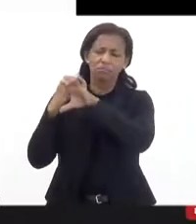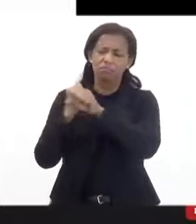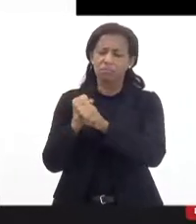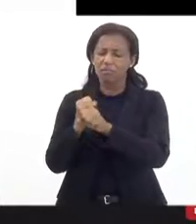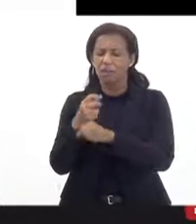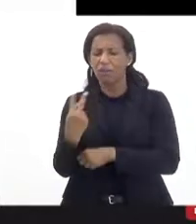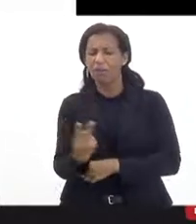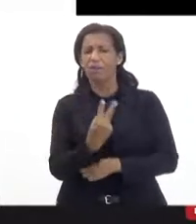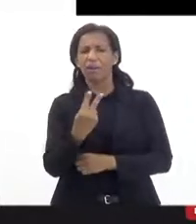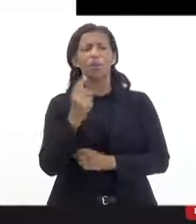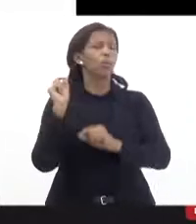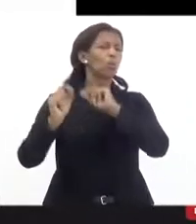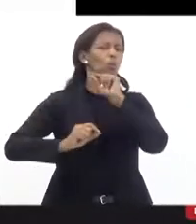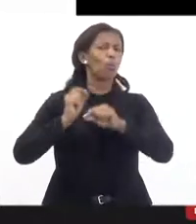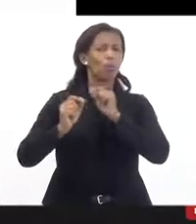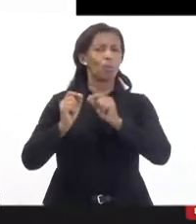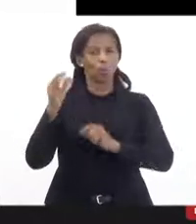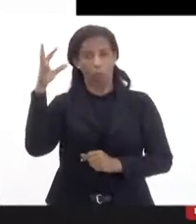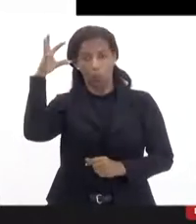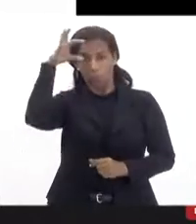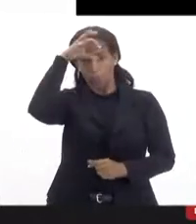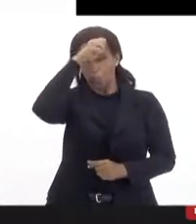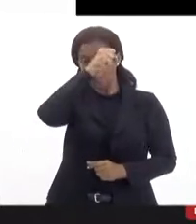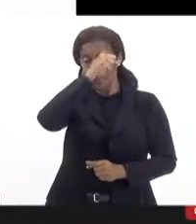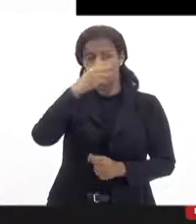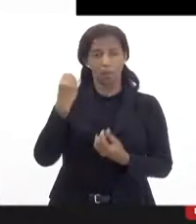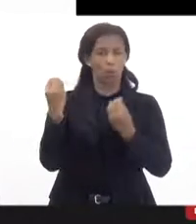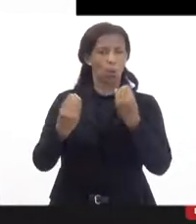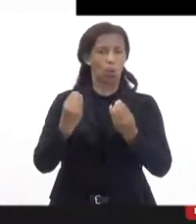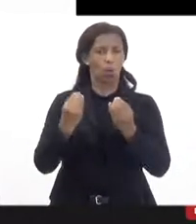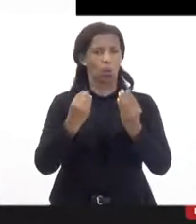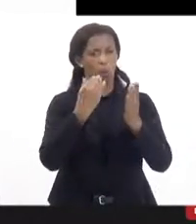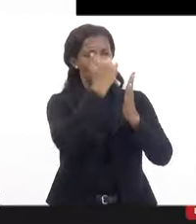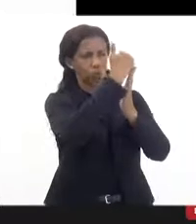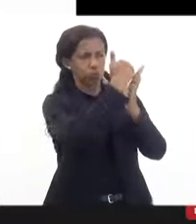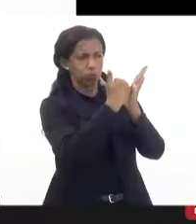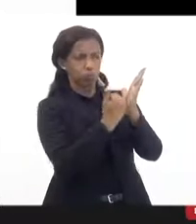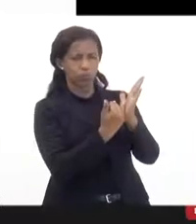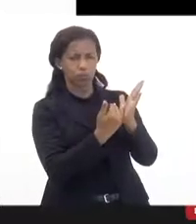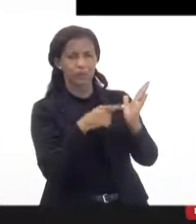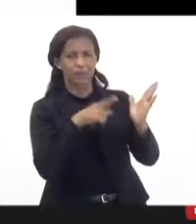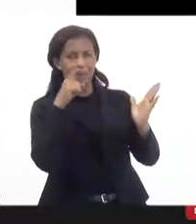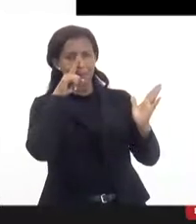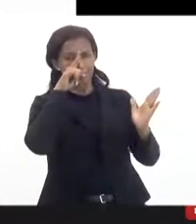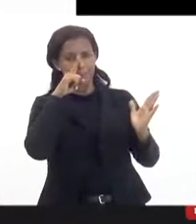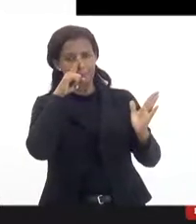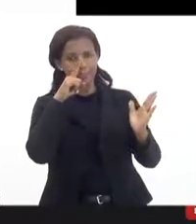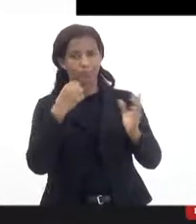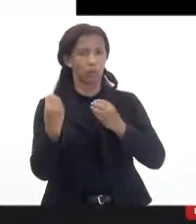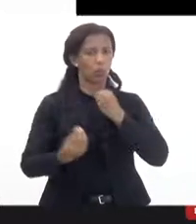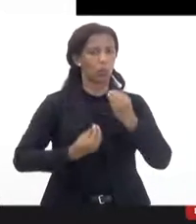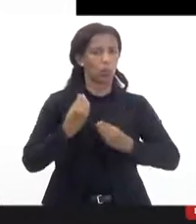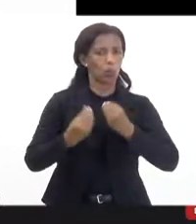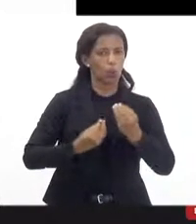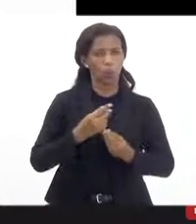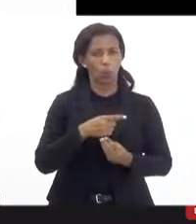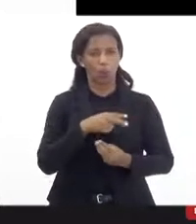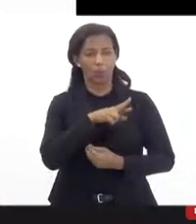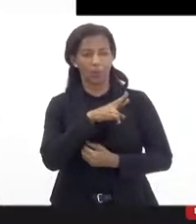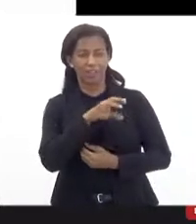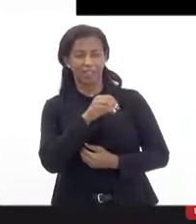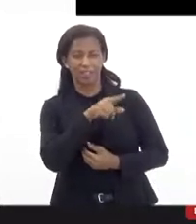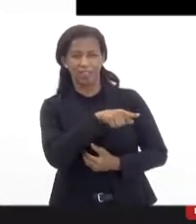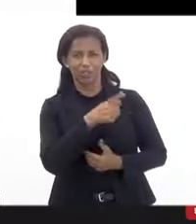que compreender como é feita essa classificação de risco, como é feita a classificação de risco